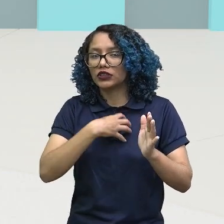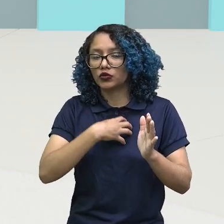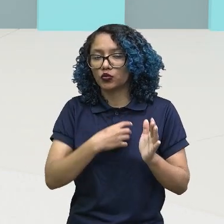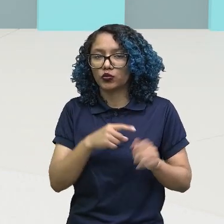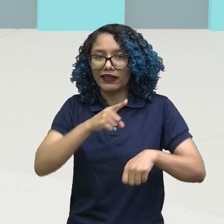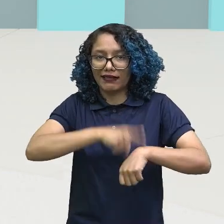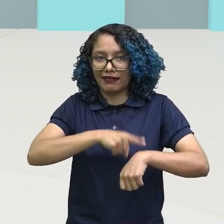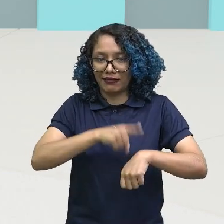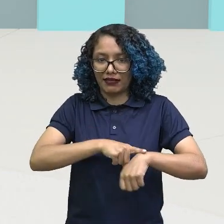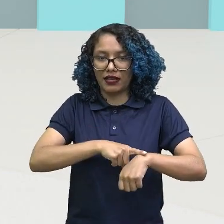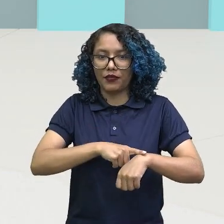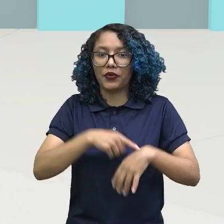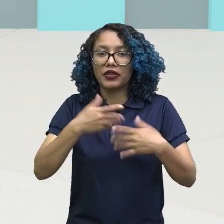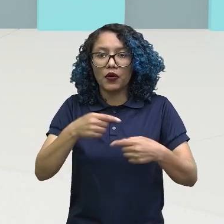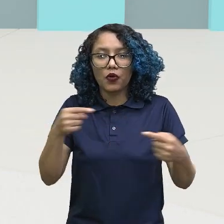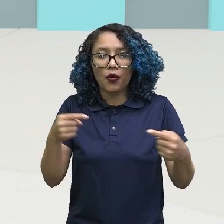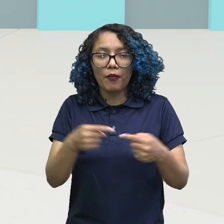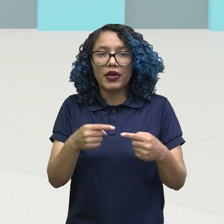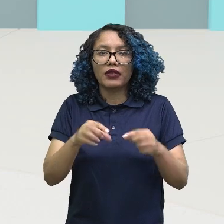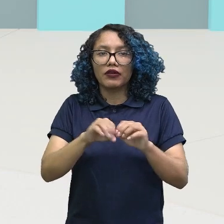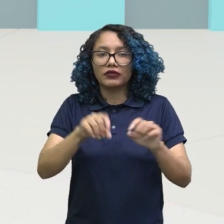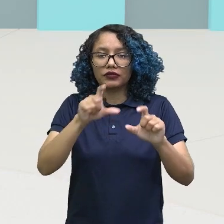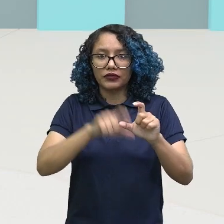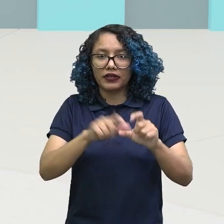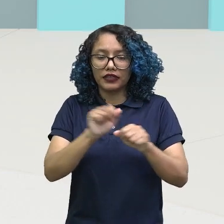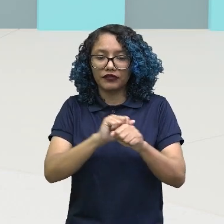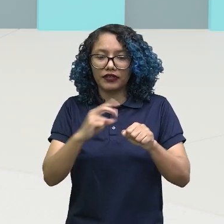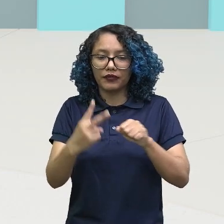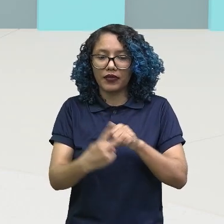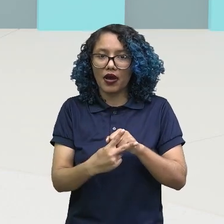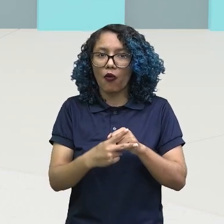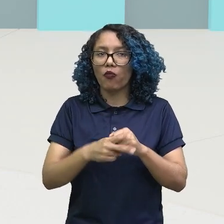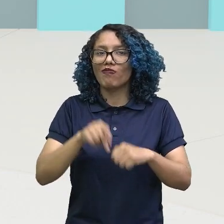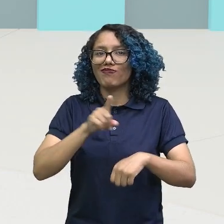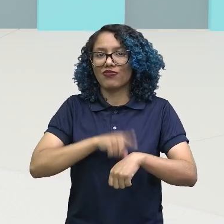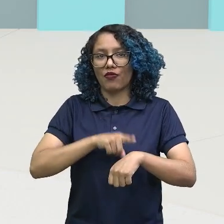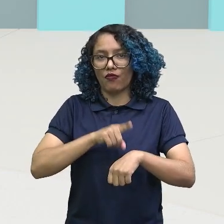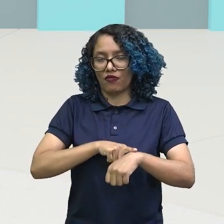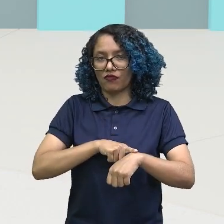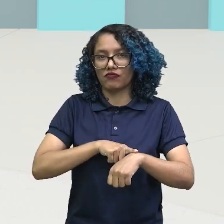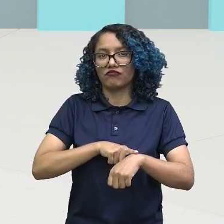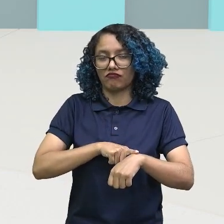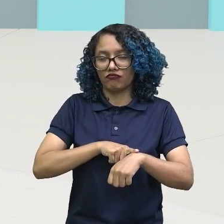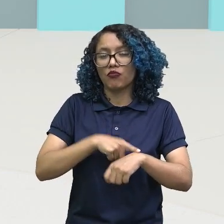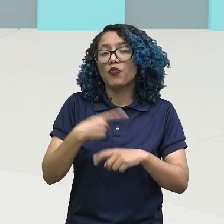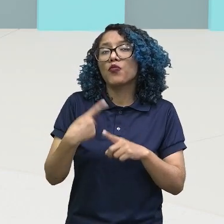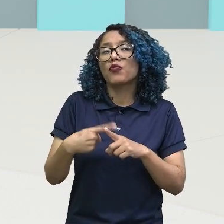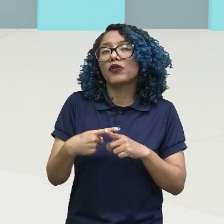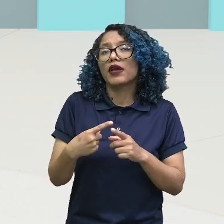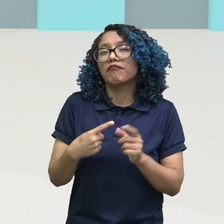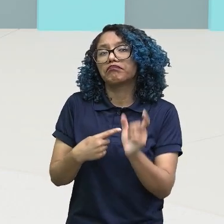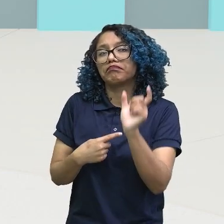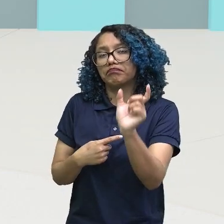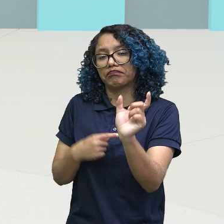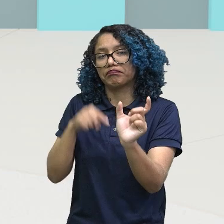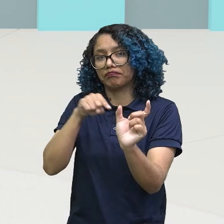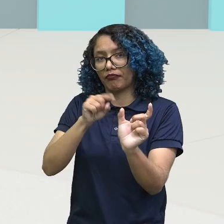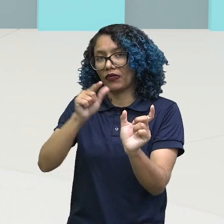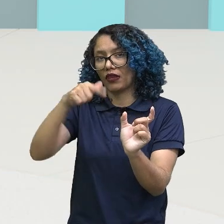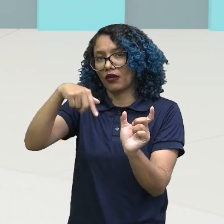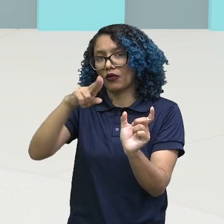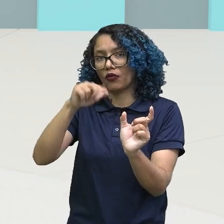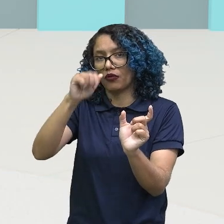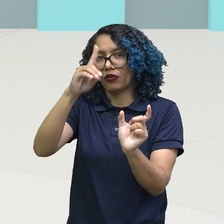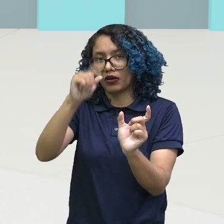uma oração subordinada adverbial temporal. Por quê? Porque a palavra quando, ela está funcionando como